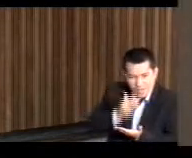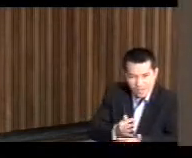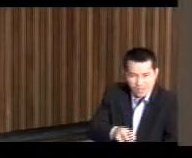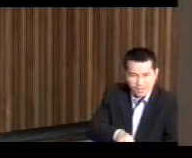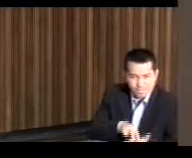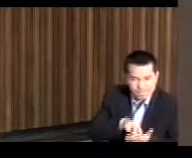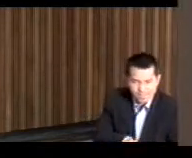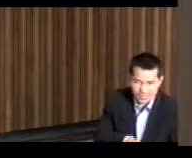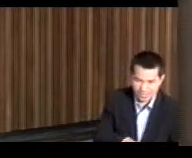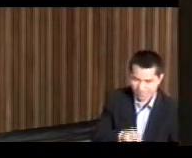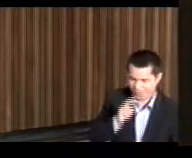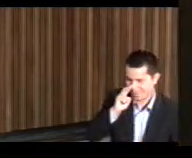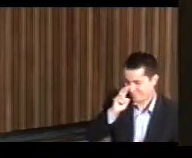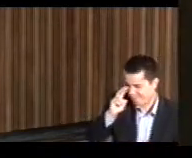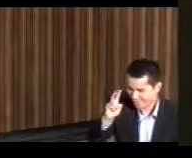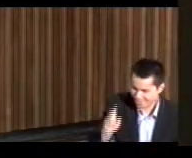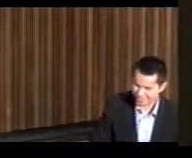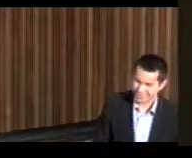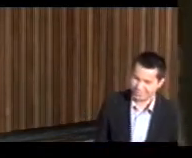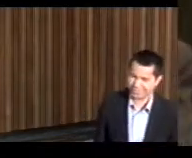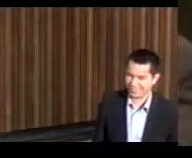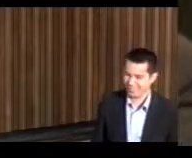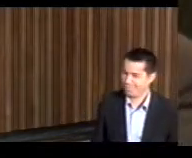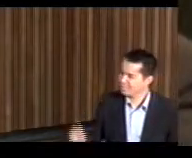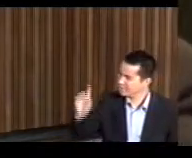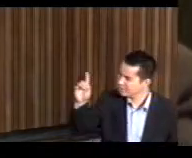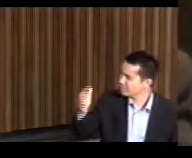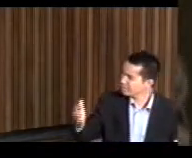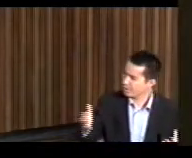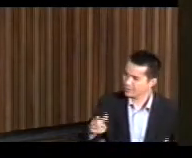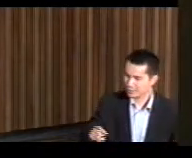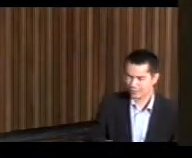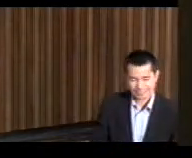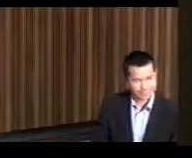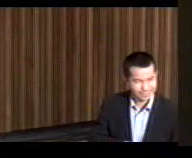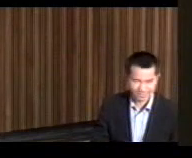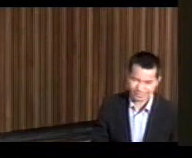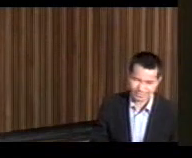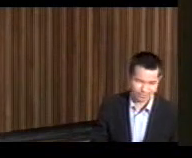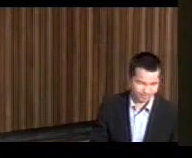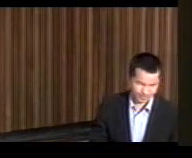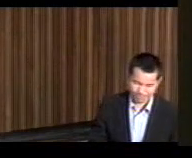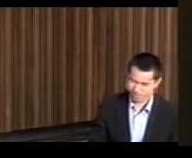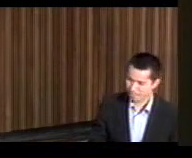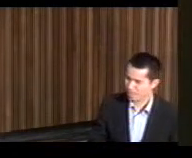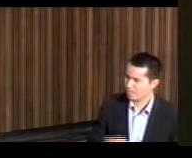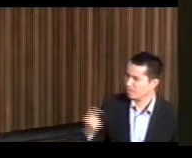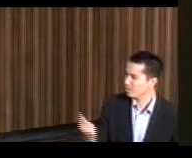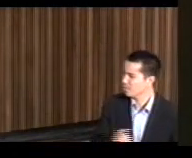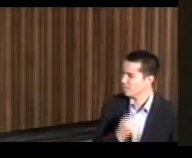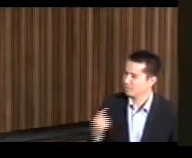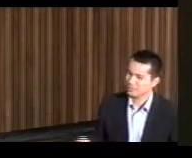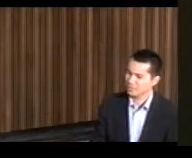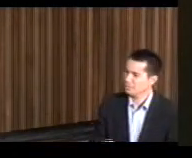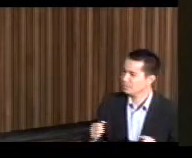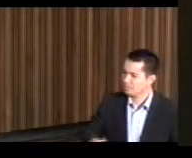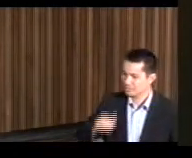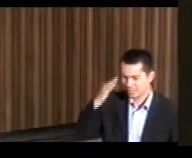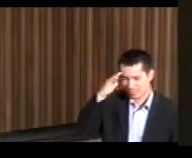andar pela fé quando a gente tem o horizonte pela frente se misturando com a terra. A gente entende que Deus está no